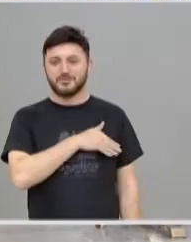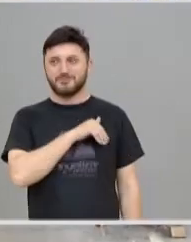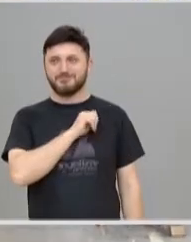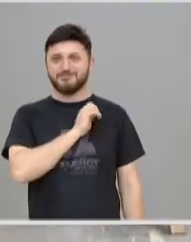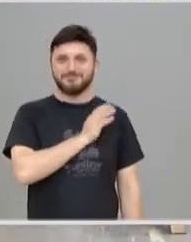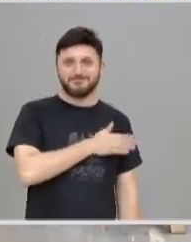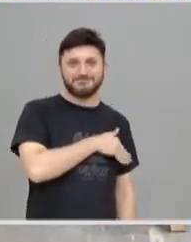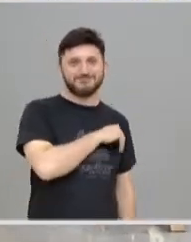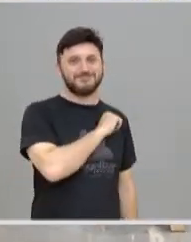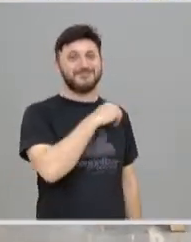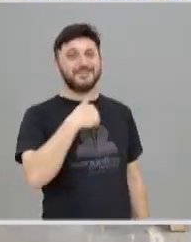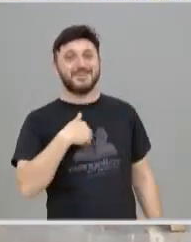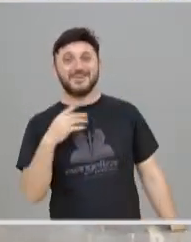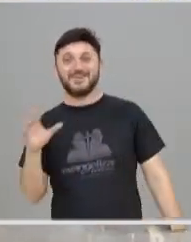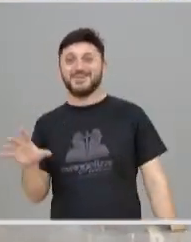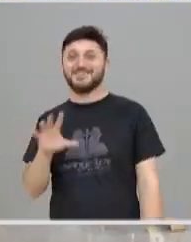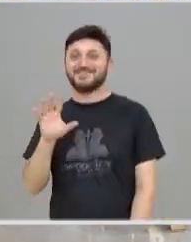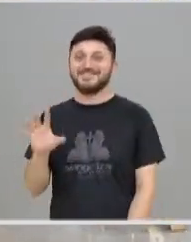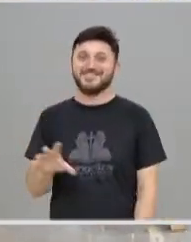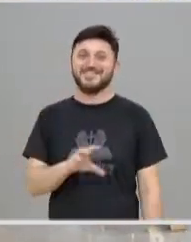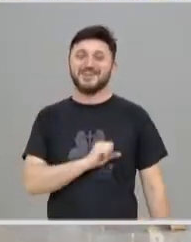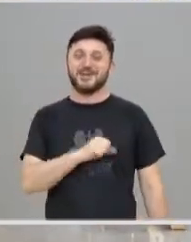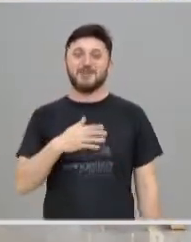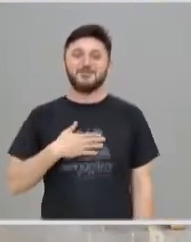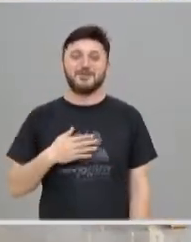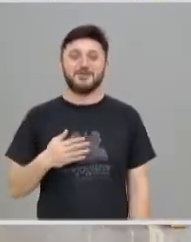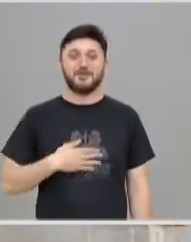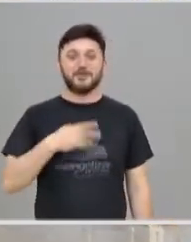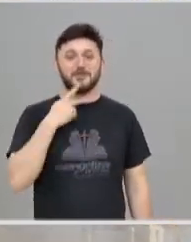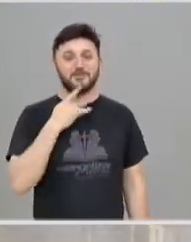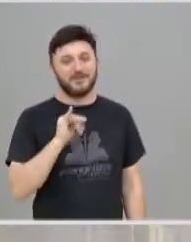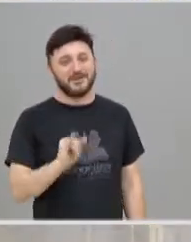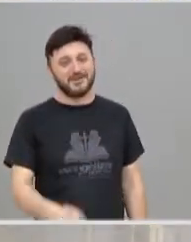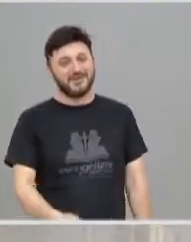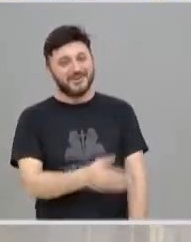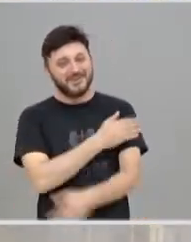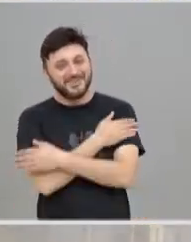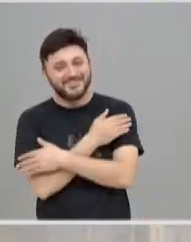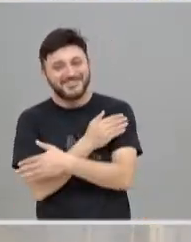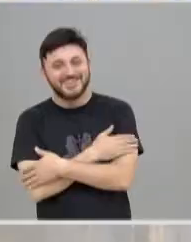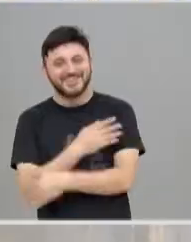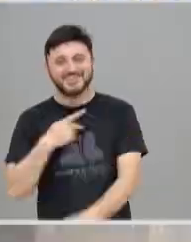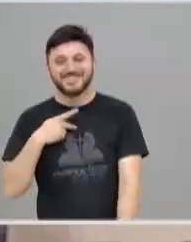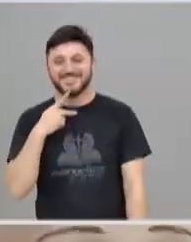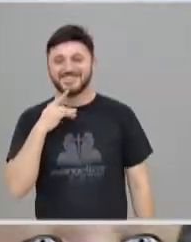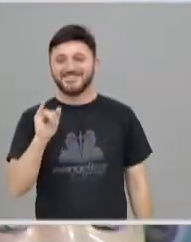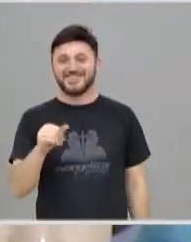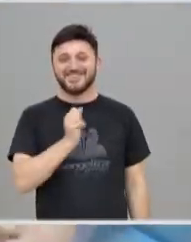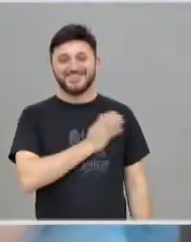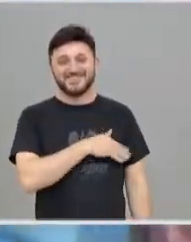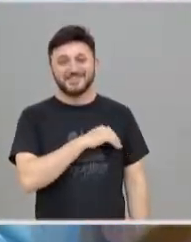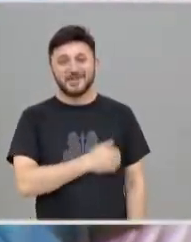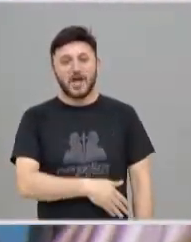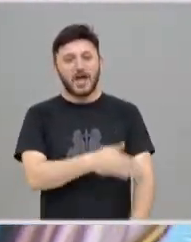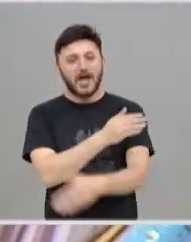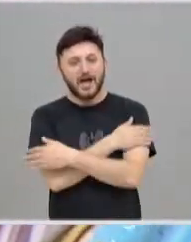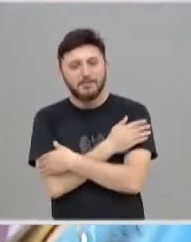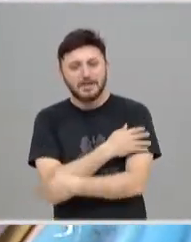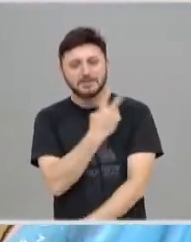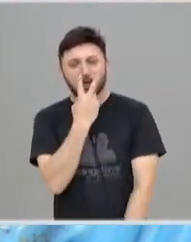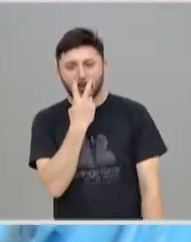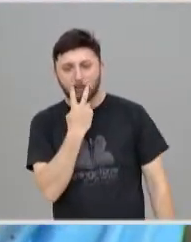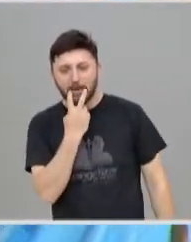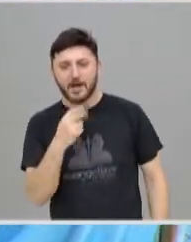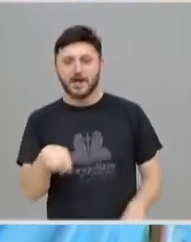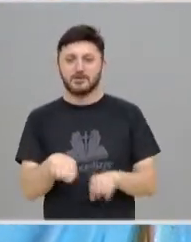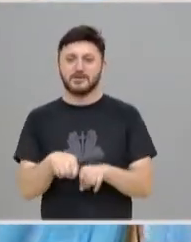o coração, dê um abraço se tem um pai ali perto. De todo o